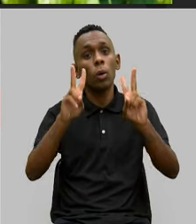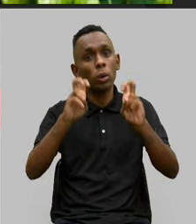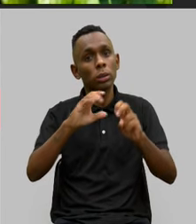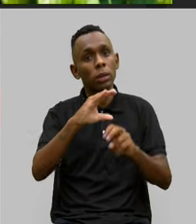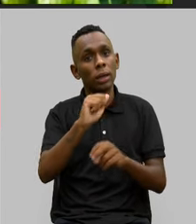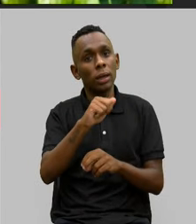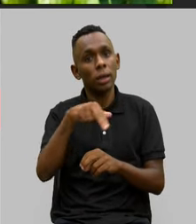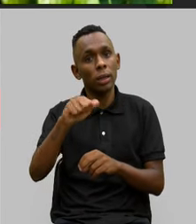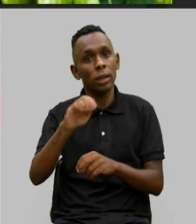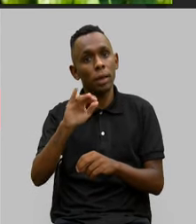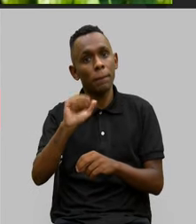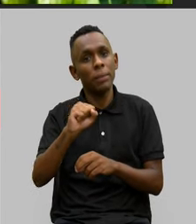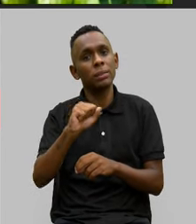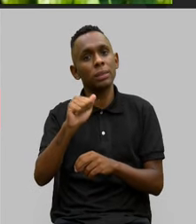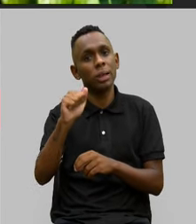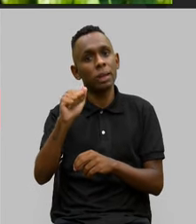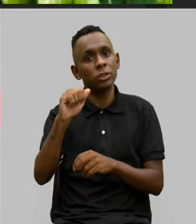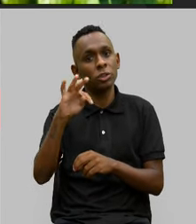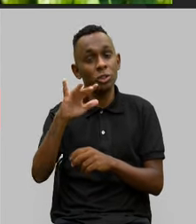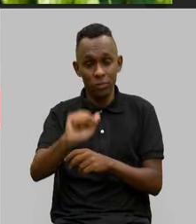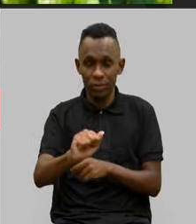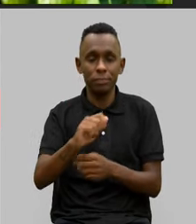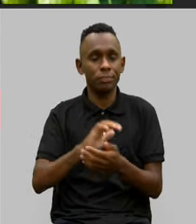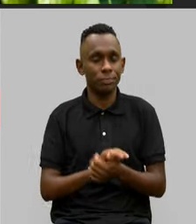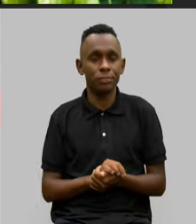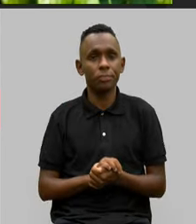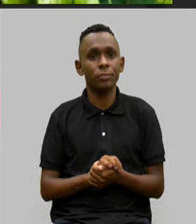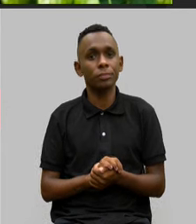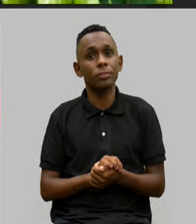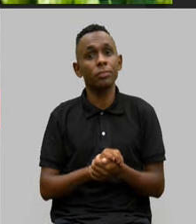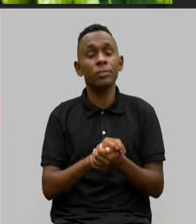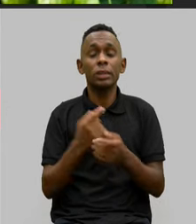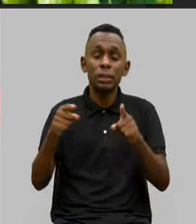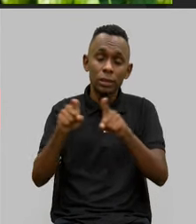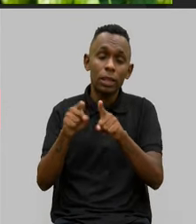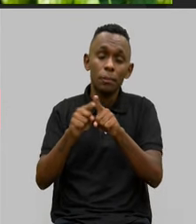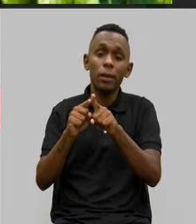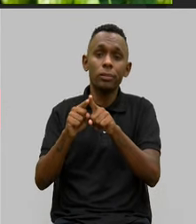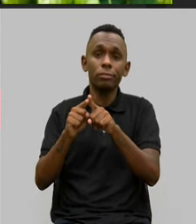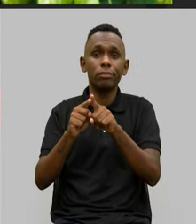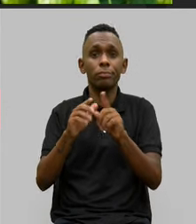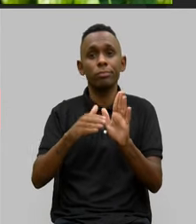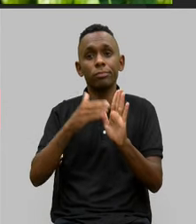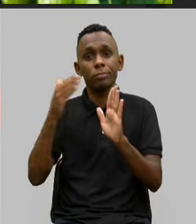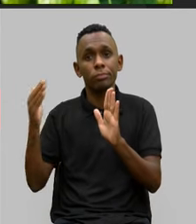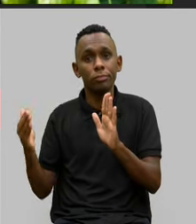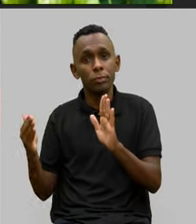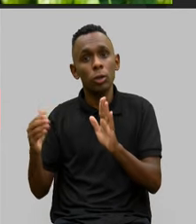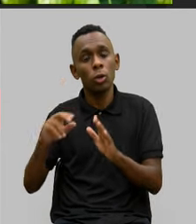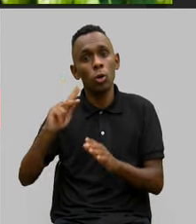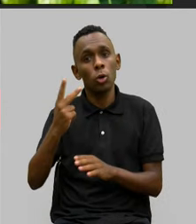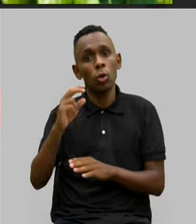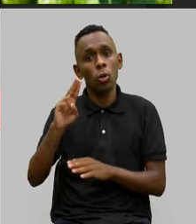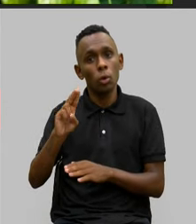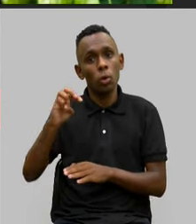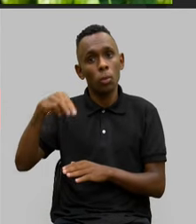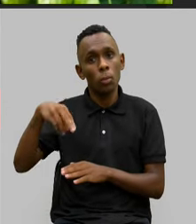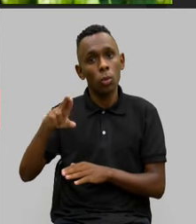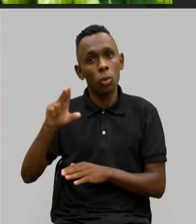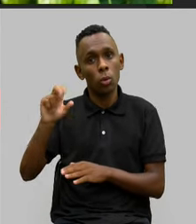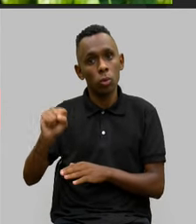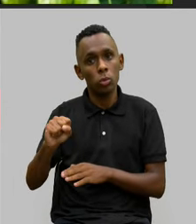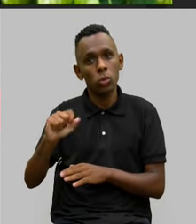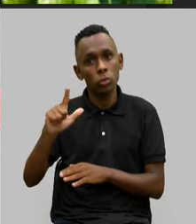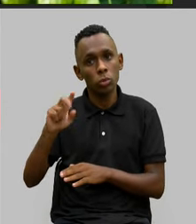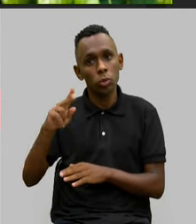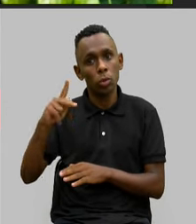cannabis sativa e primo irmão dela nós vamos ter o húmus lúpulos que é o que